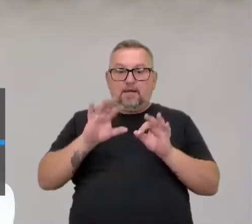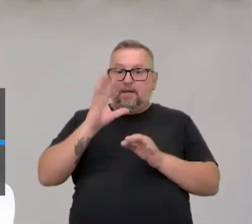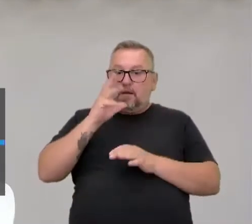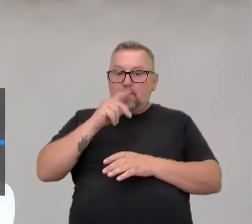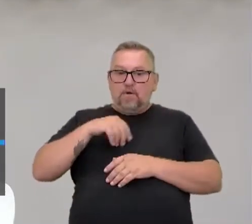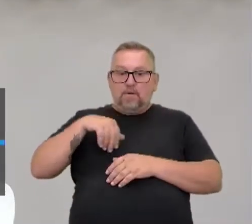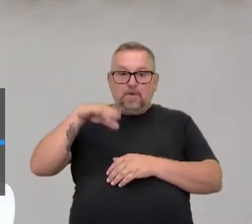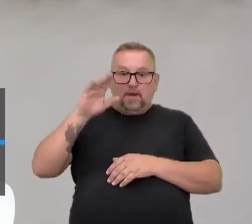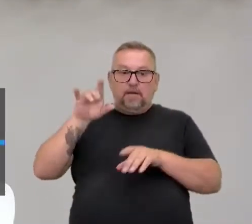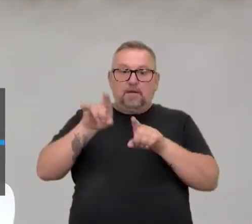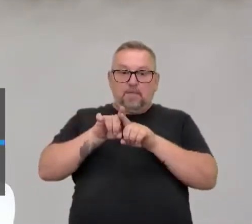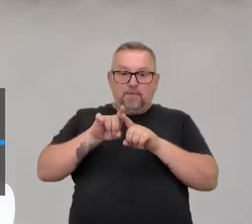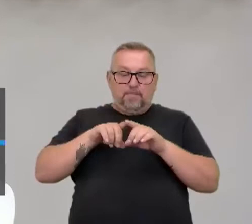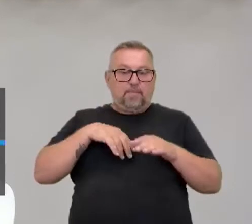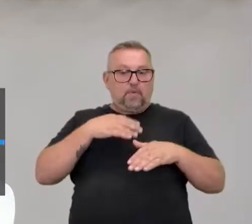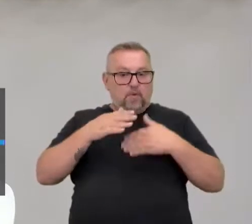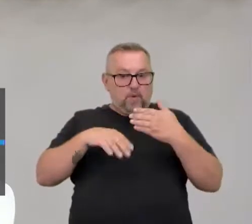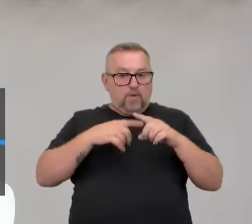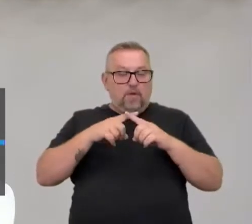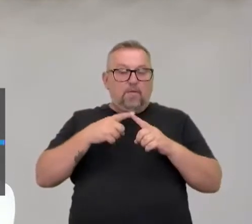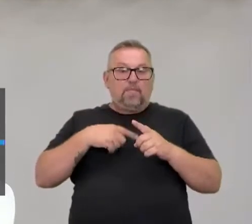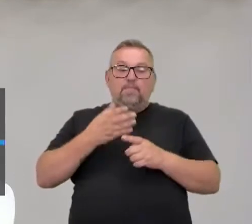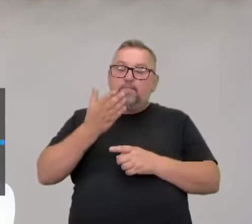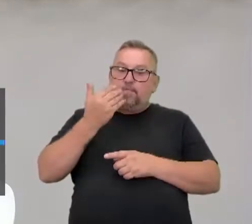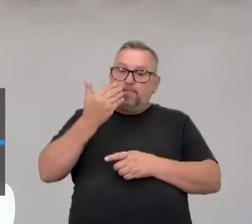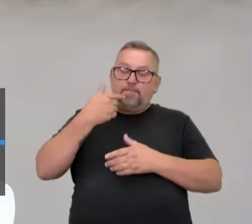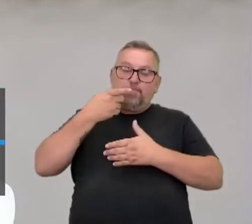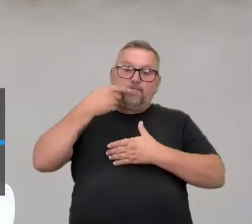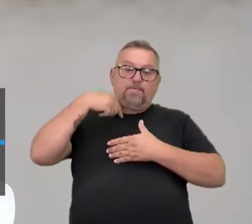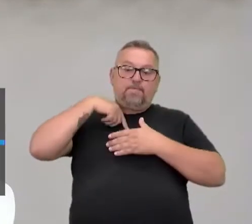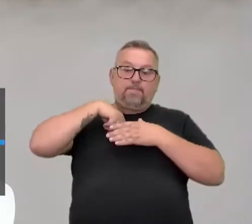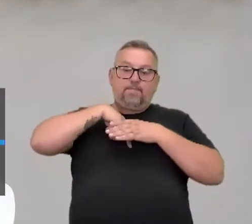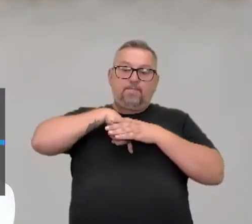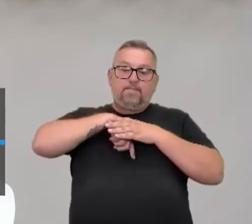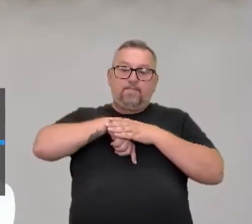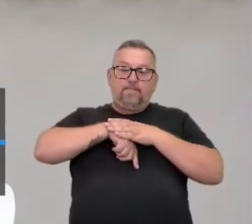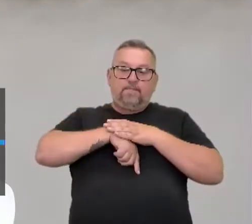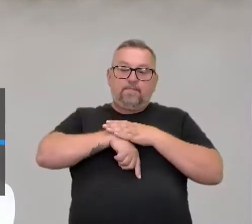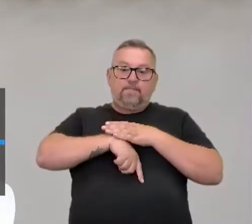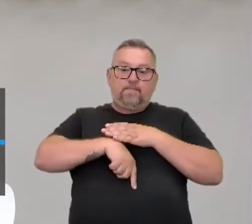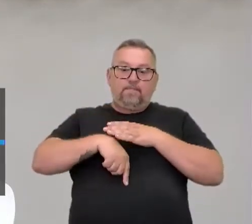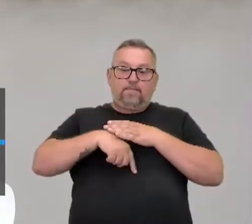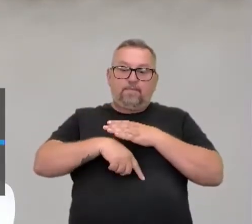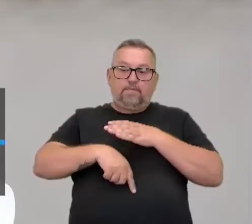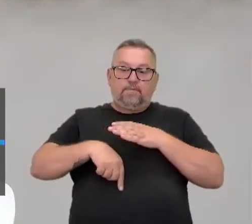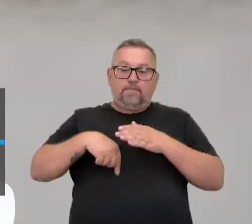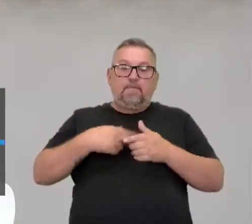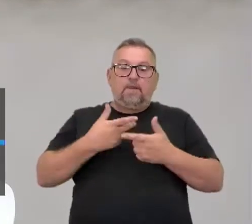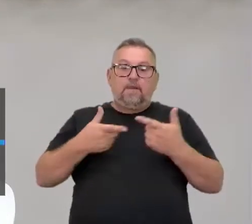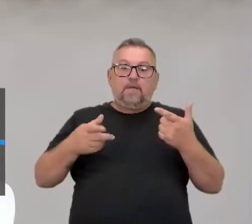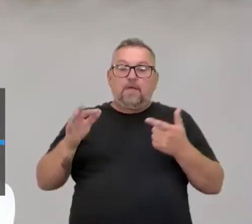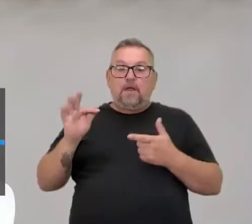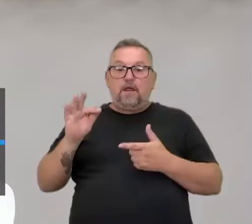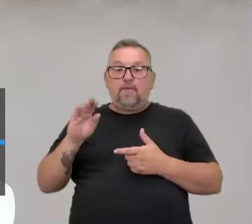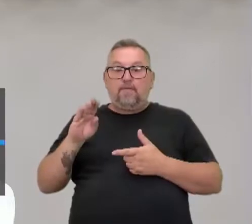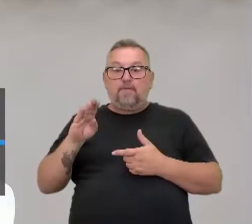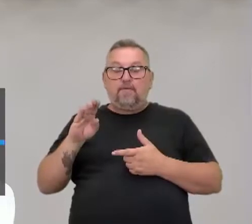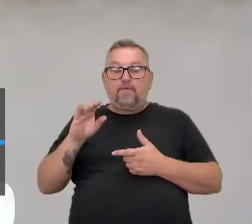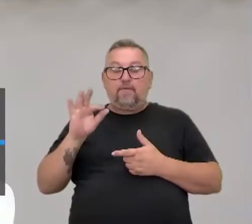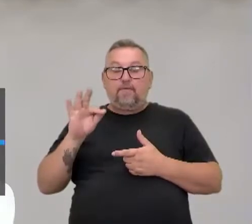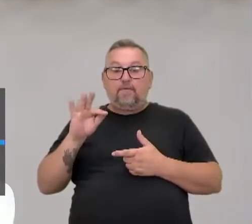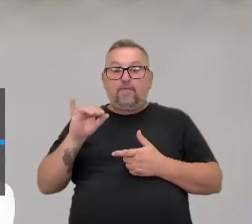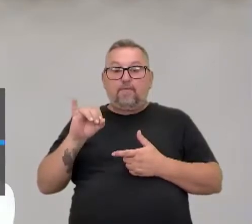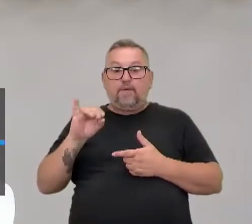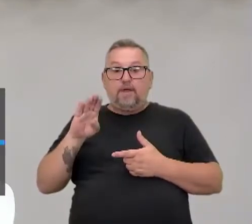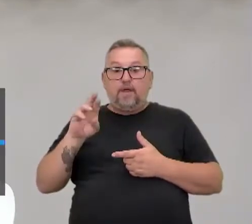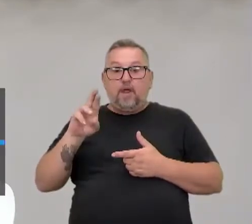pouco mais, que passam por um processo maior ali de digestão também, né? E estou falando também das fibras que estão muito